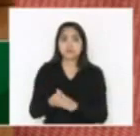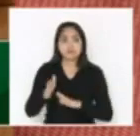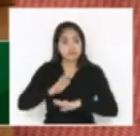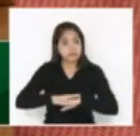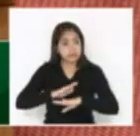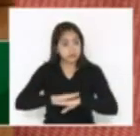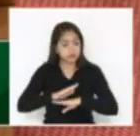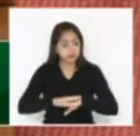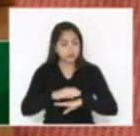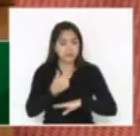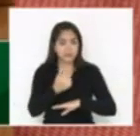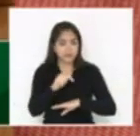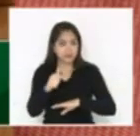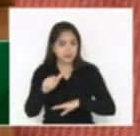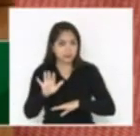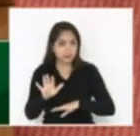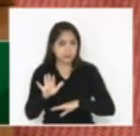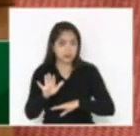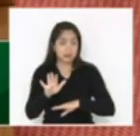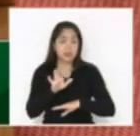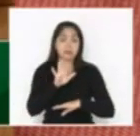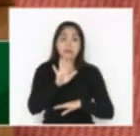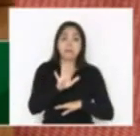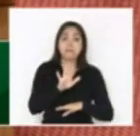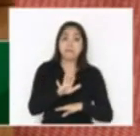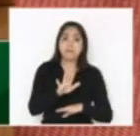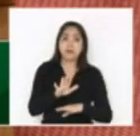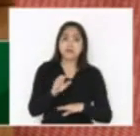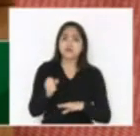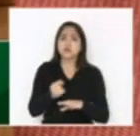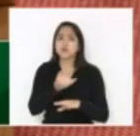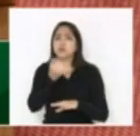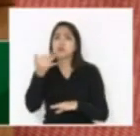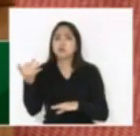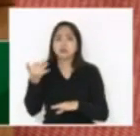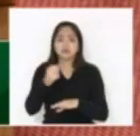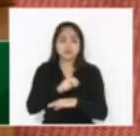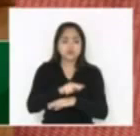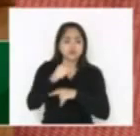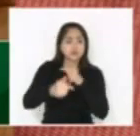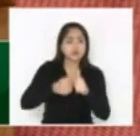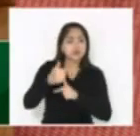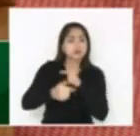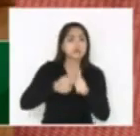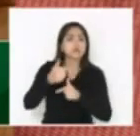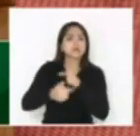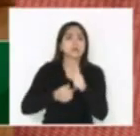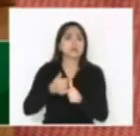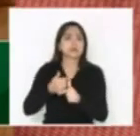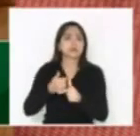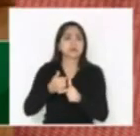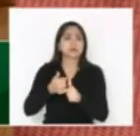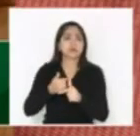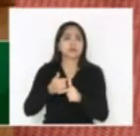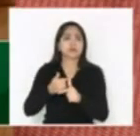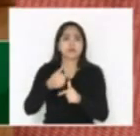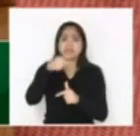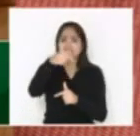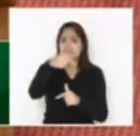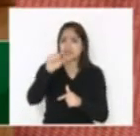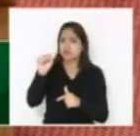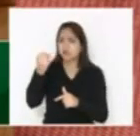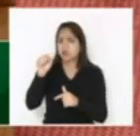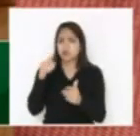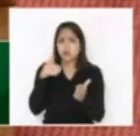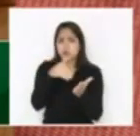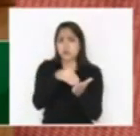da secretaria. Agora, quantos cargos tem de fora de cada secretaria? É 7, 8 cargos máximo,